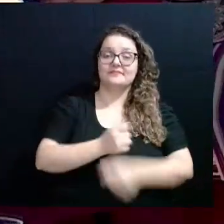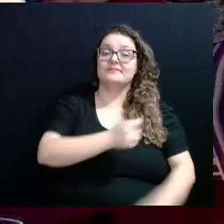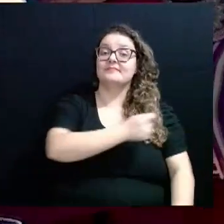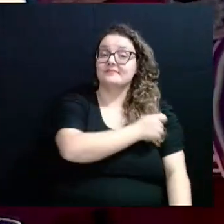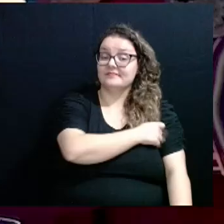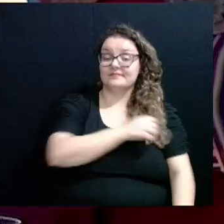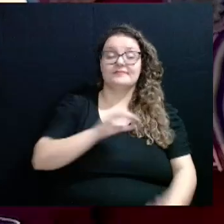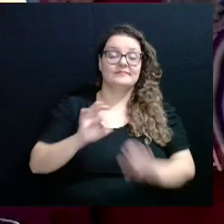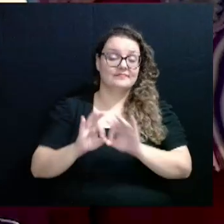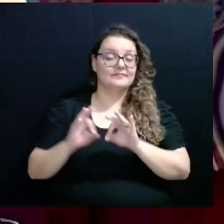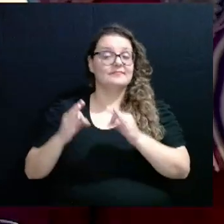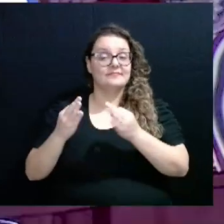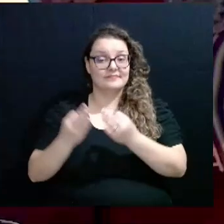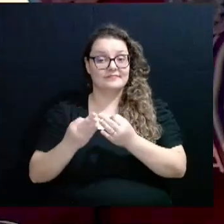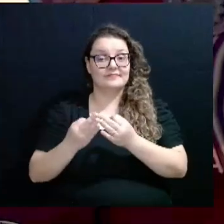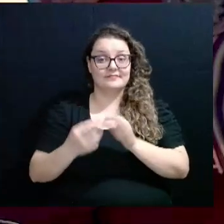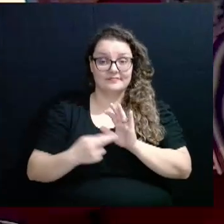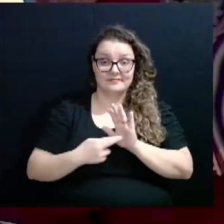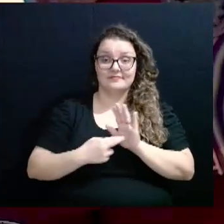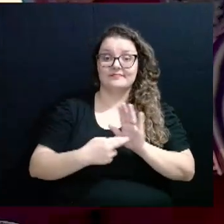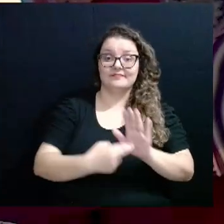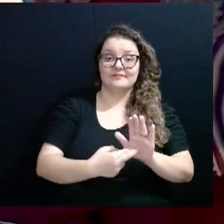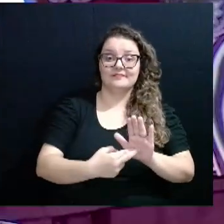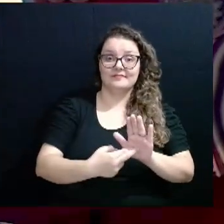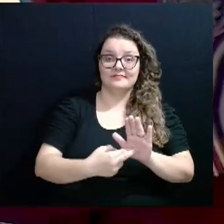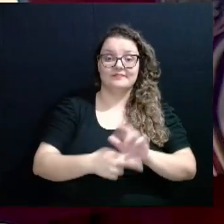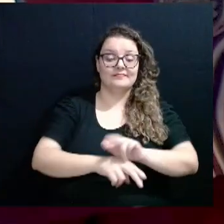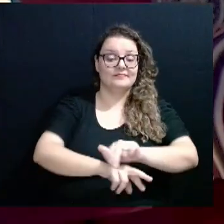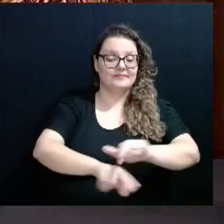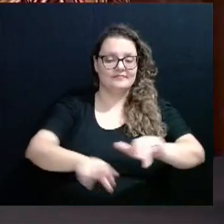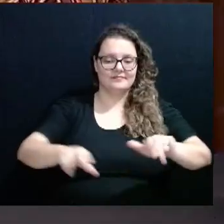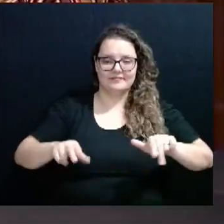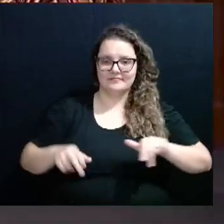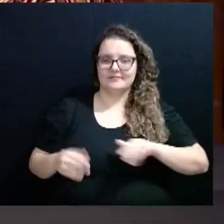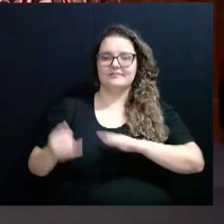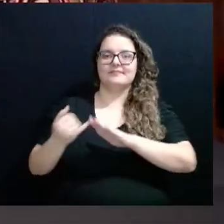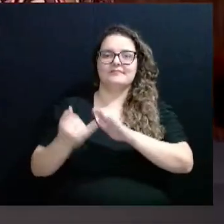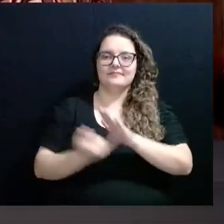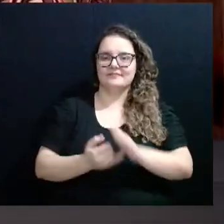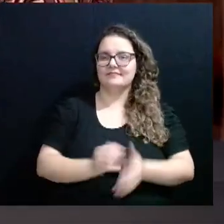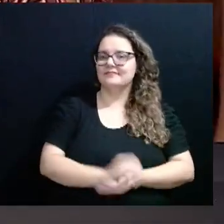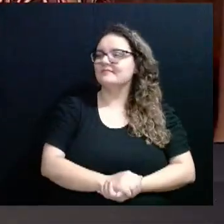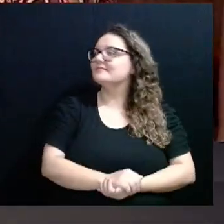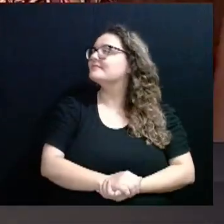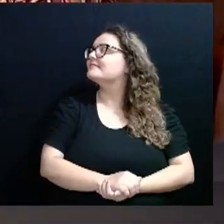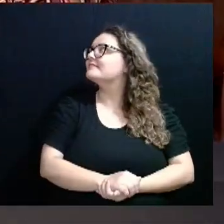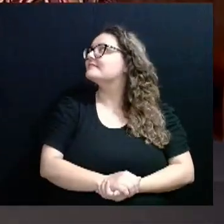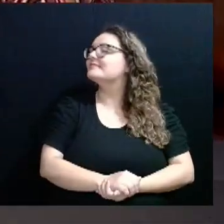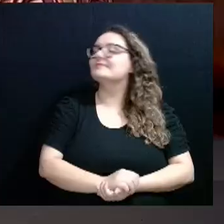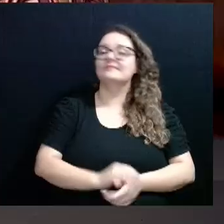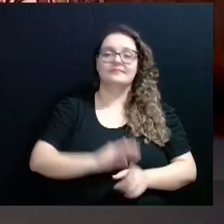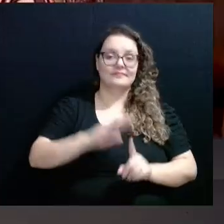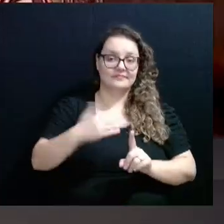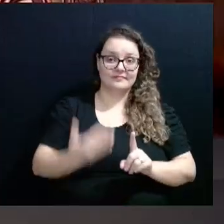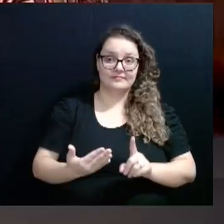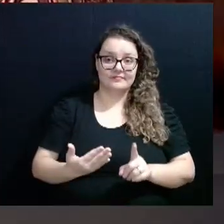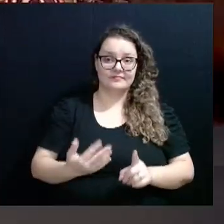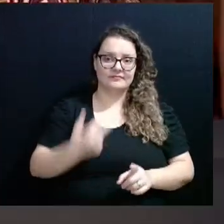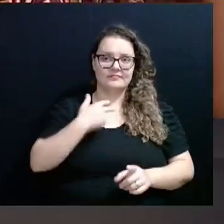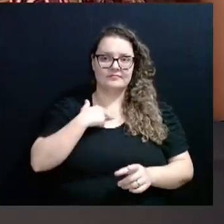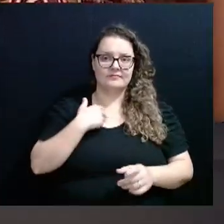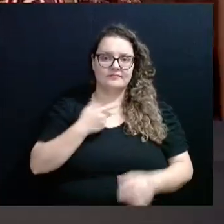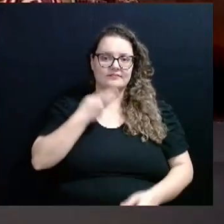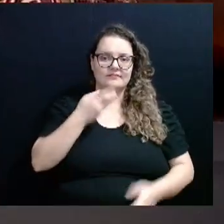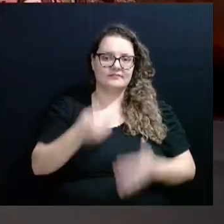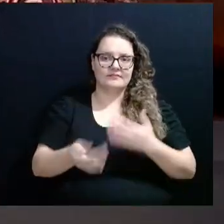familiares e representantes de diversas instituições. Honraria a gente não pode banalizar. A gente tem que entregar